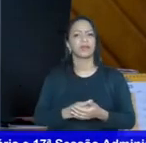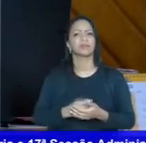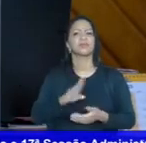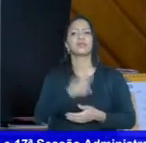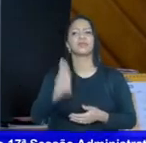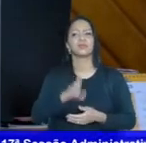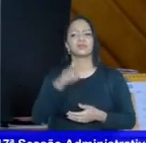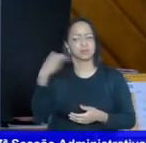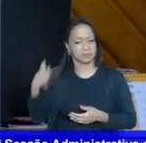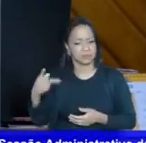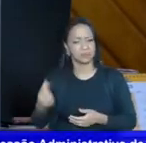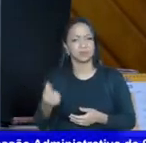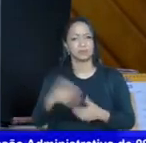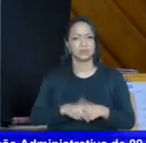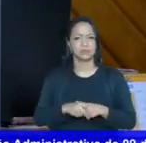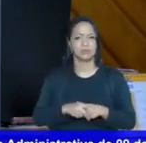destinação.